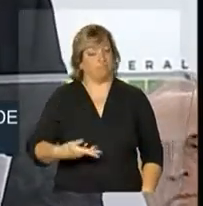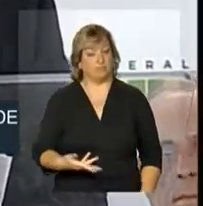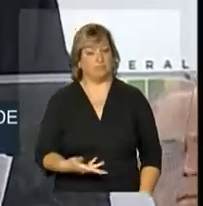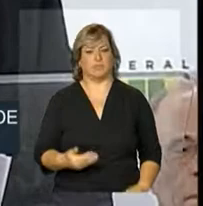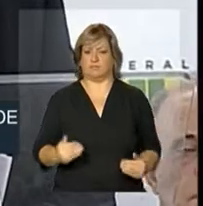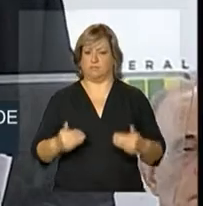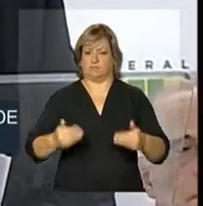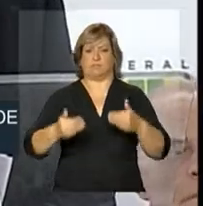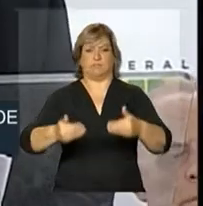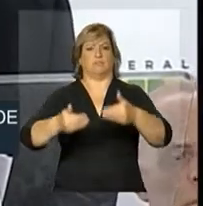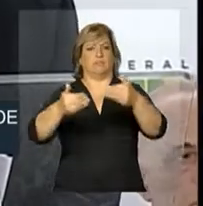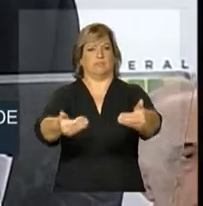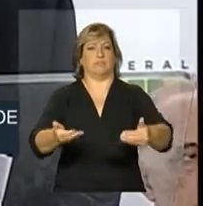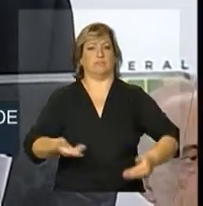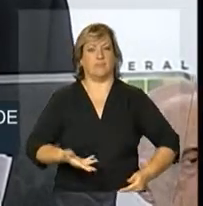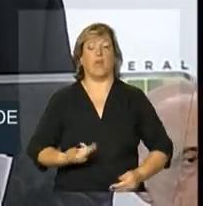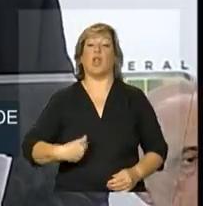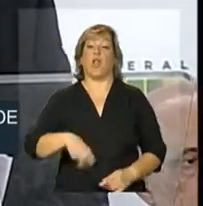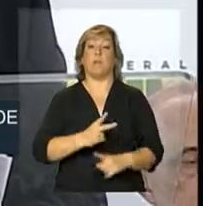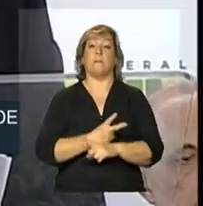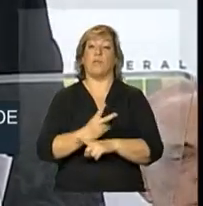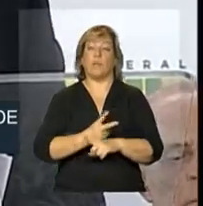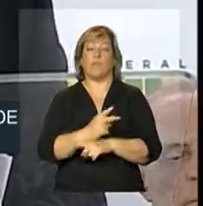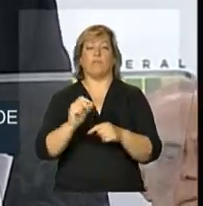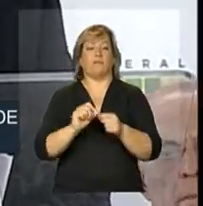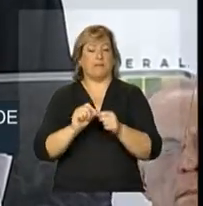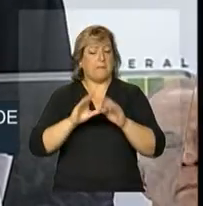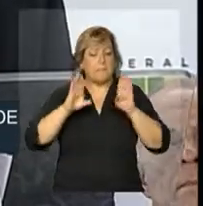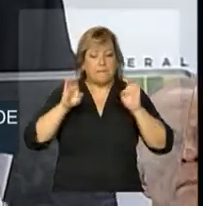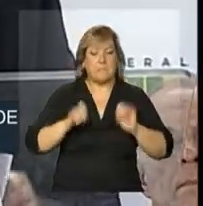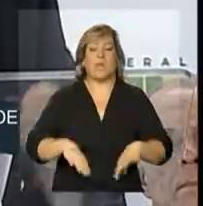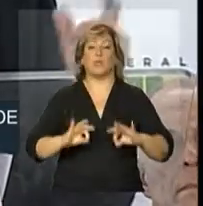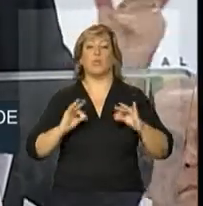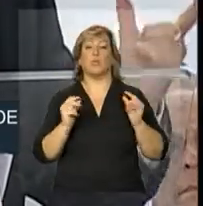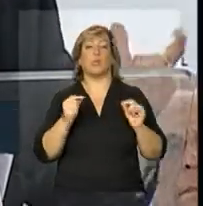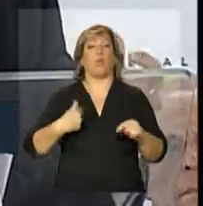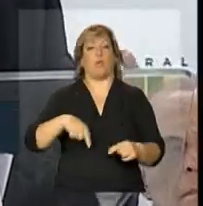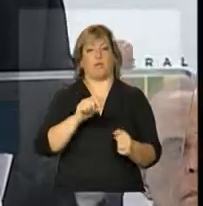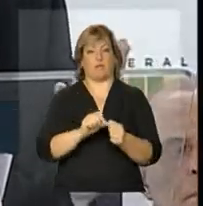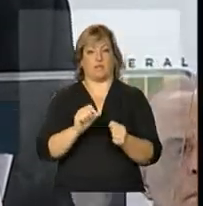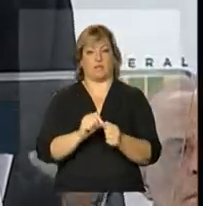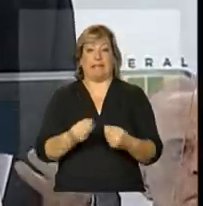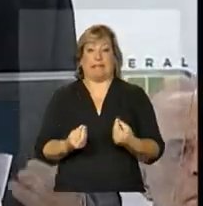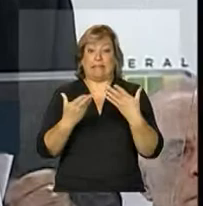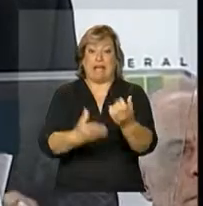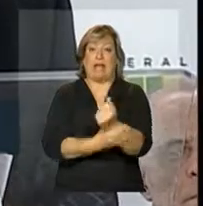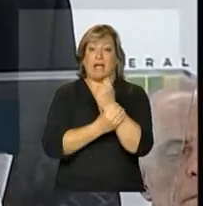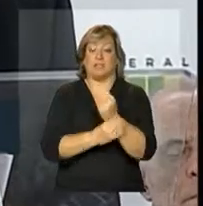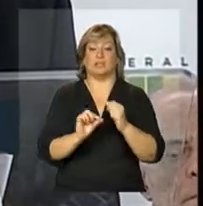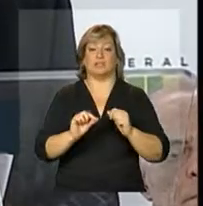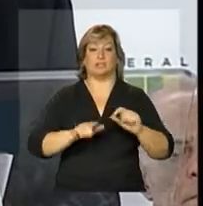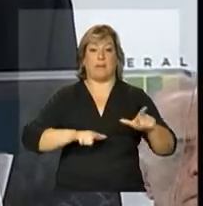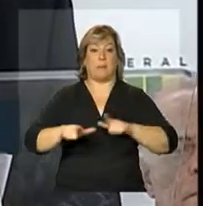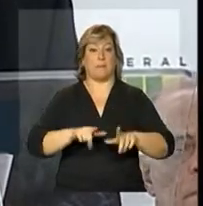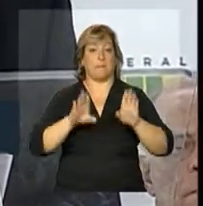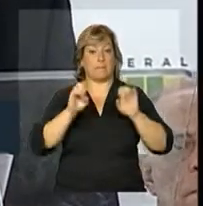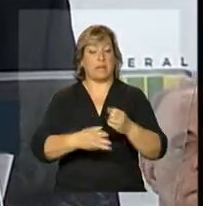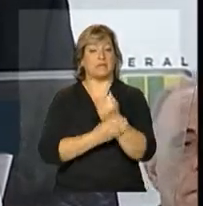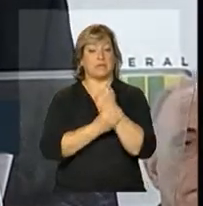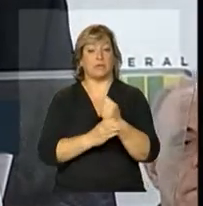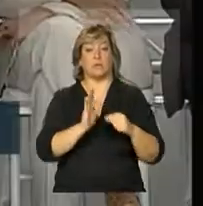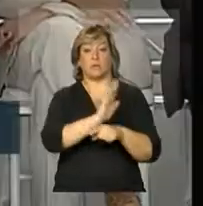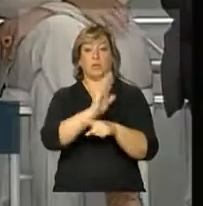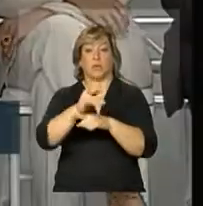demandas. Procuramos ser eficientes em tudo o que fazemos, para garantir operações seguras e confiáveis aos